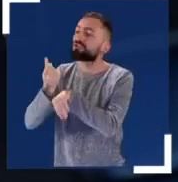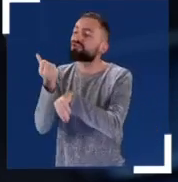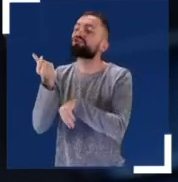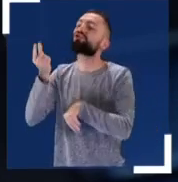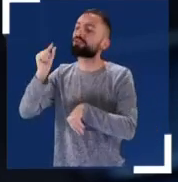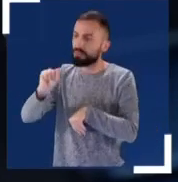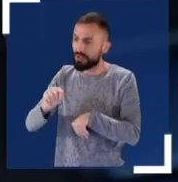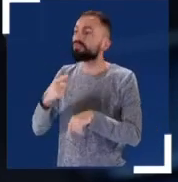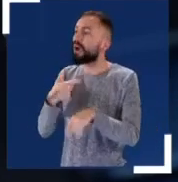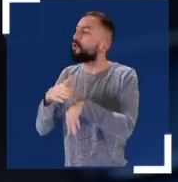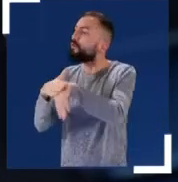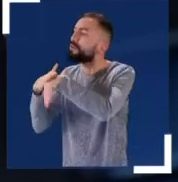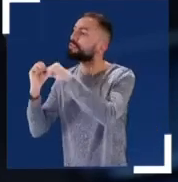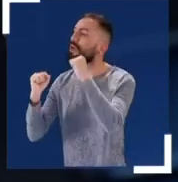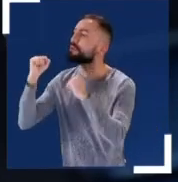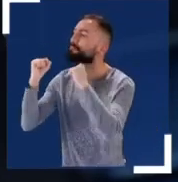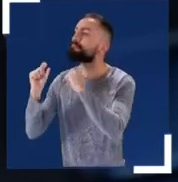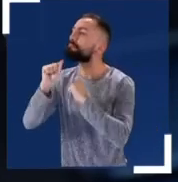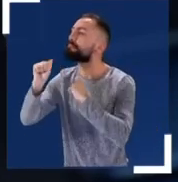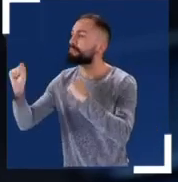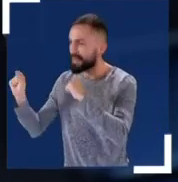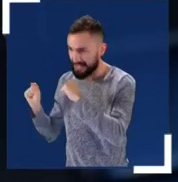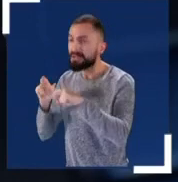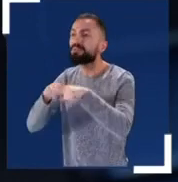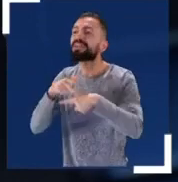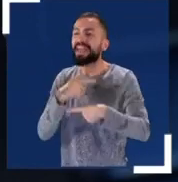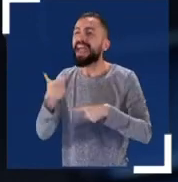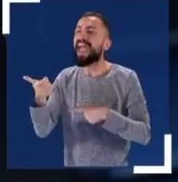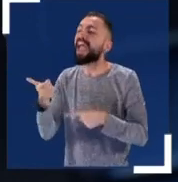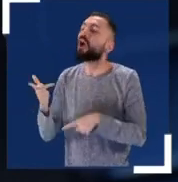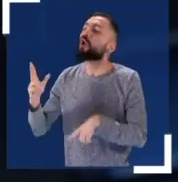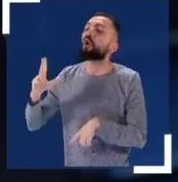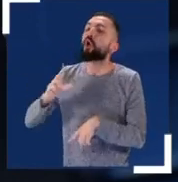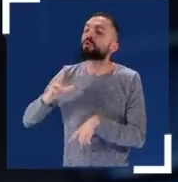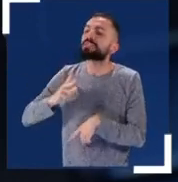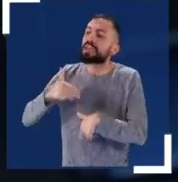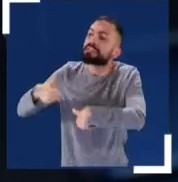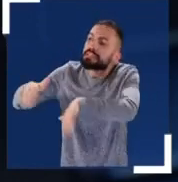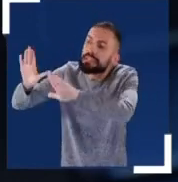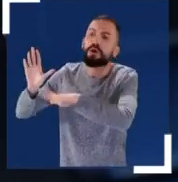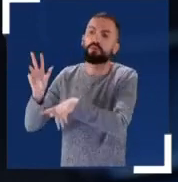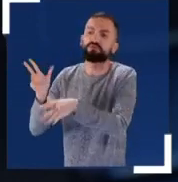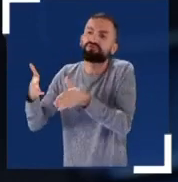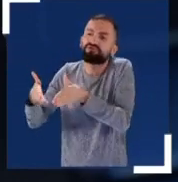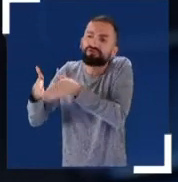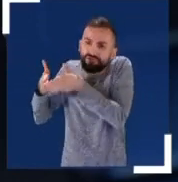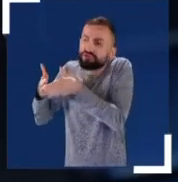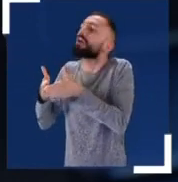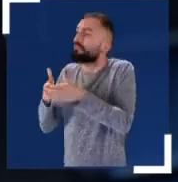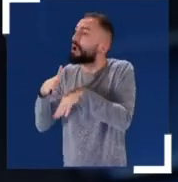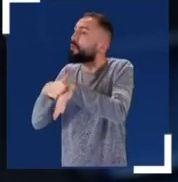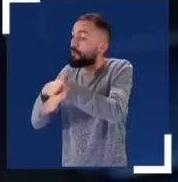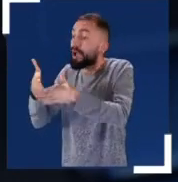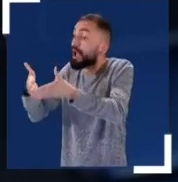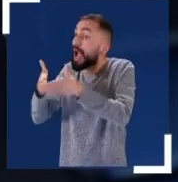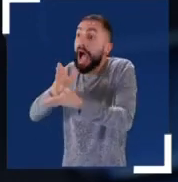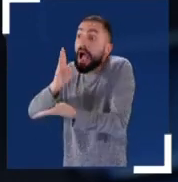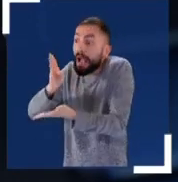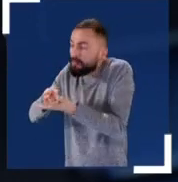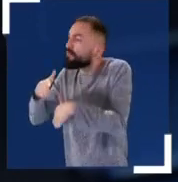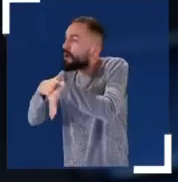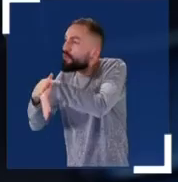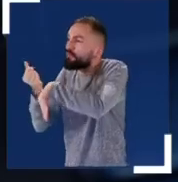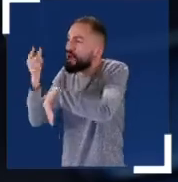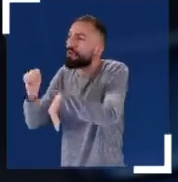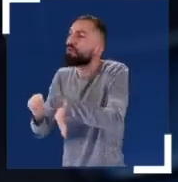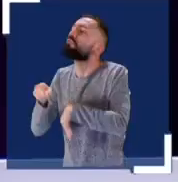negociar com as empresas que já não terão o mesmo investimento a fazer. Queria conhecer um pouco a sua ideia sobre o pedágio nas estradas em São